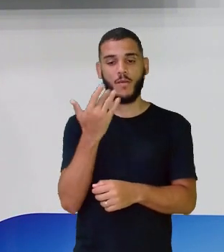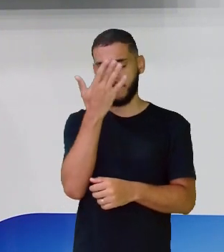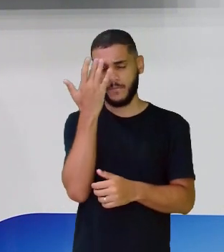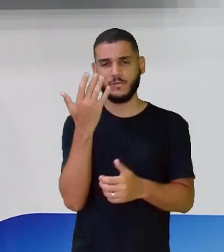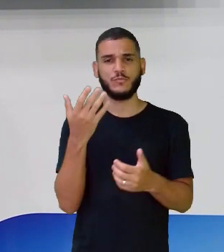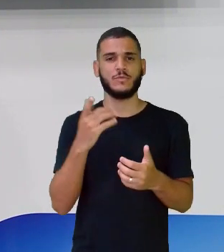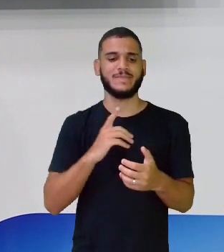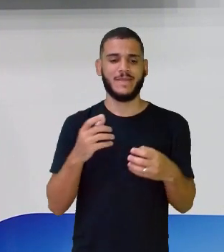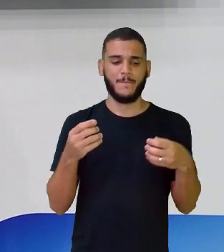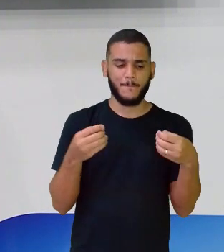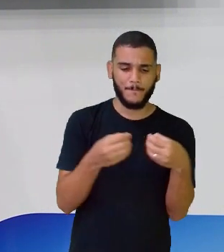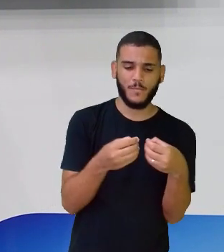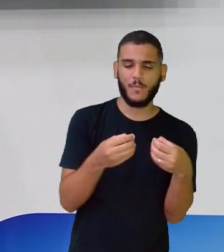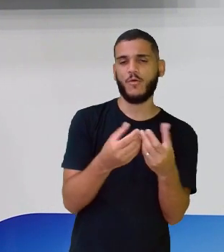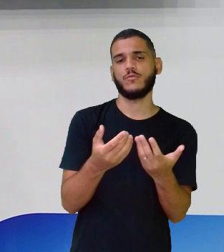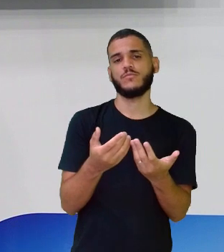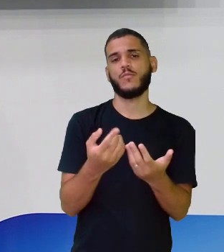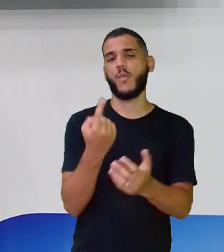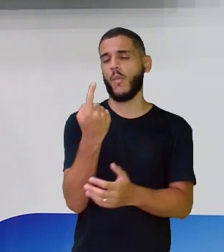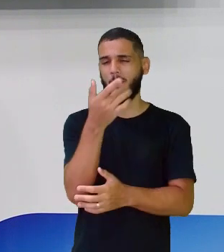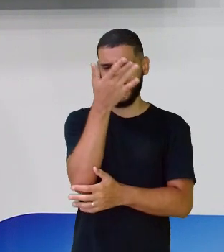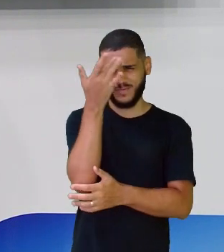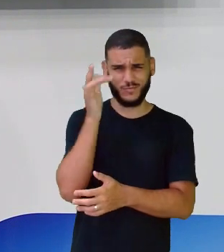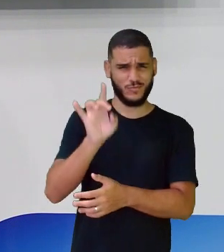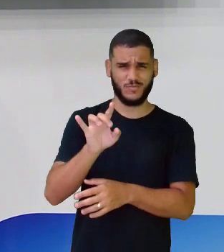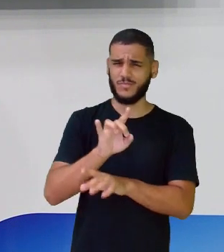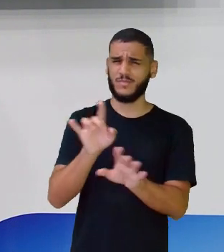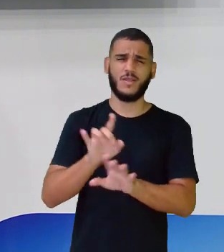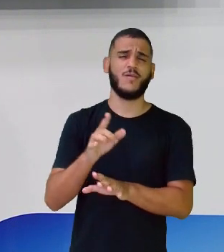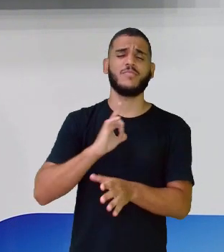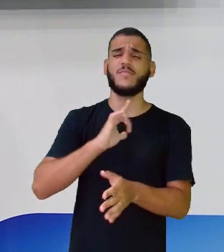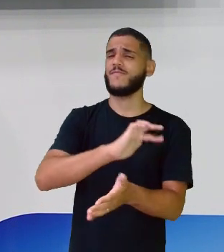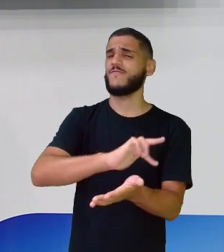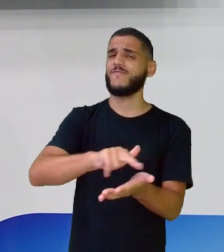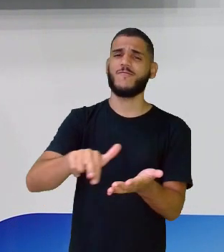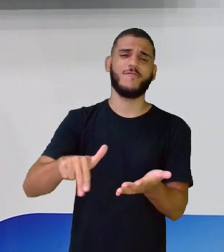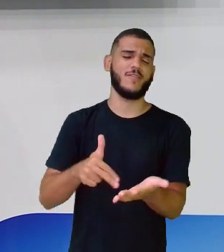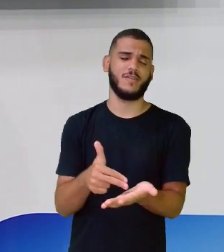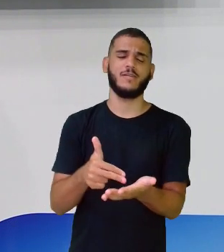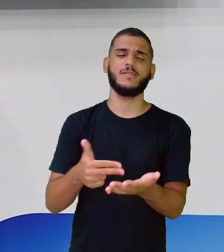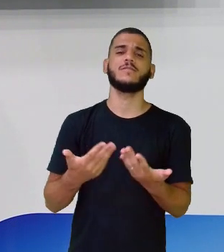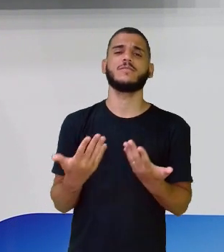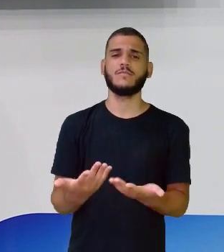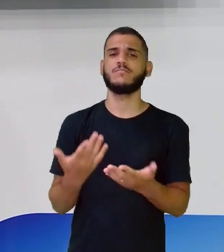a ela. Não só uma pessoa, mas sim várias pessoas